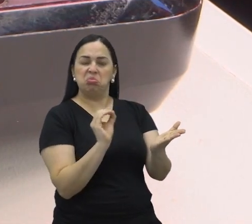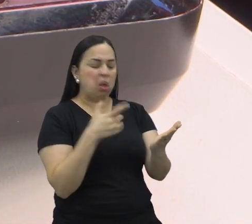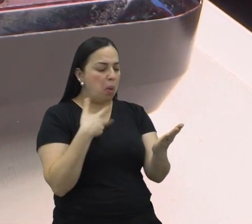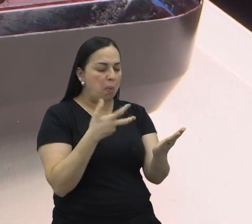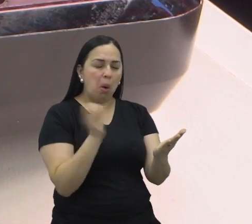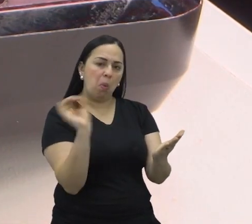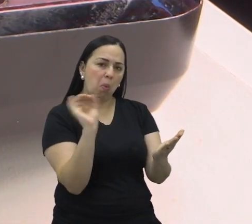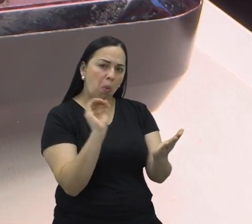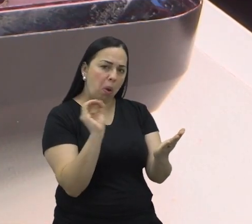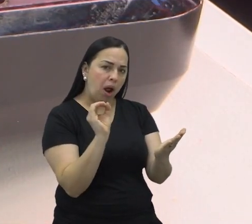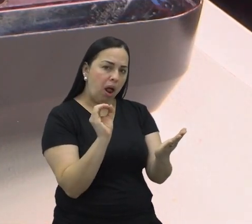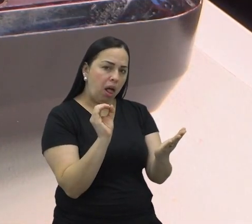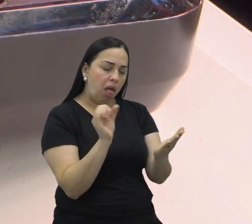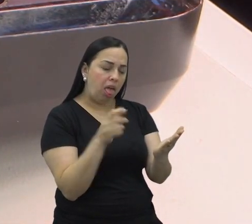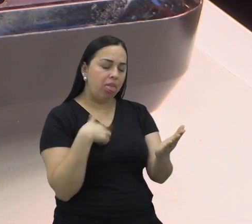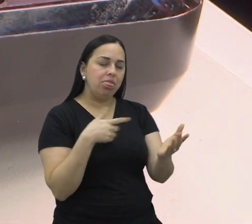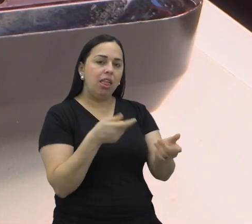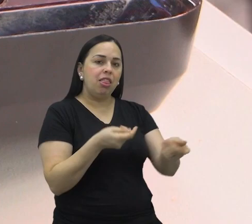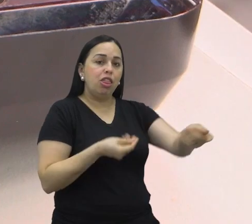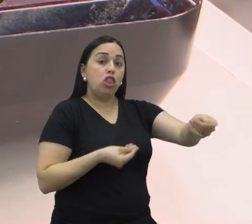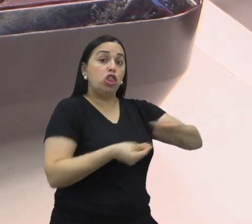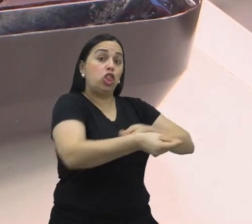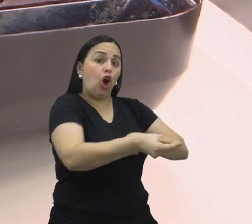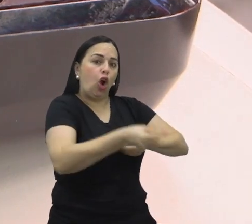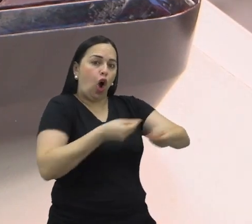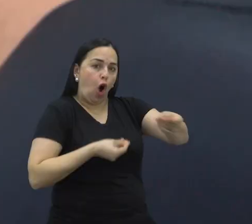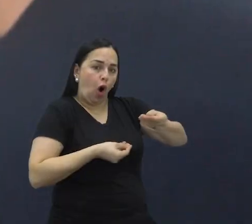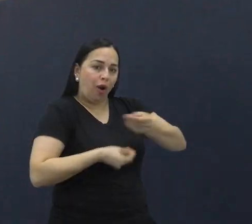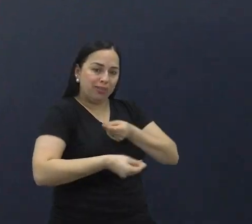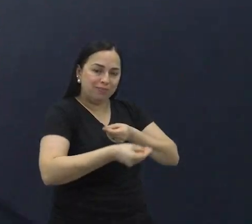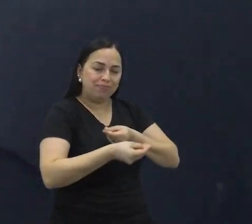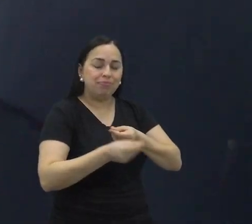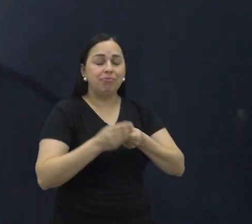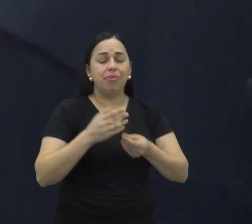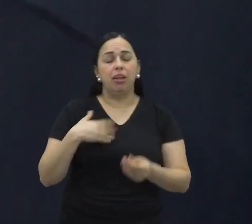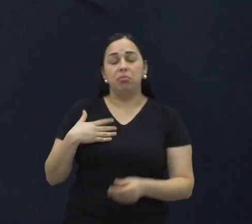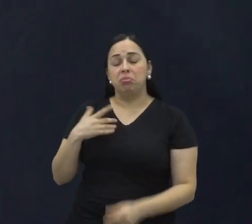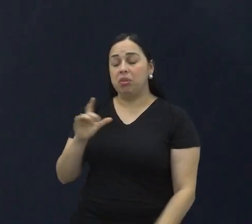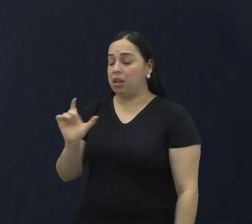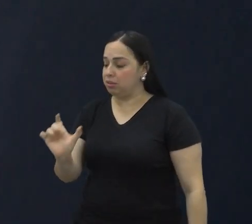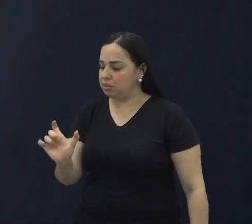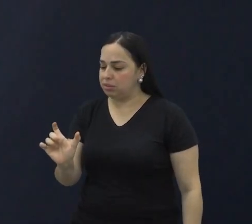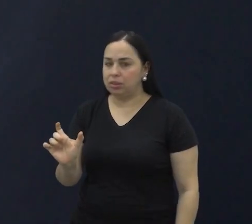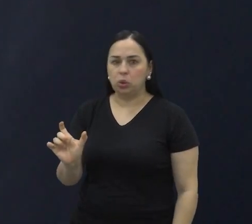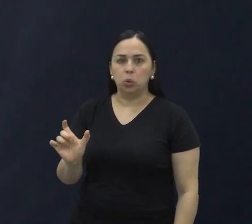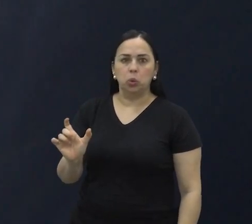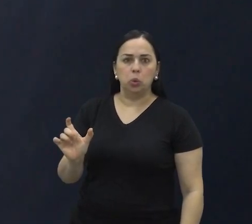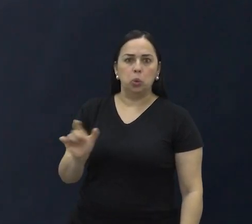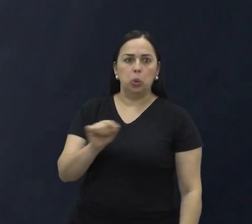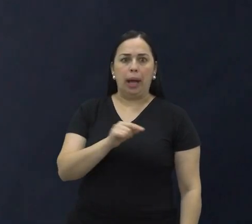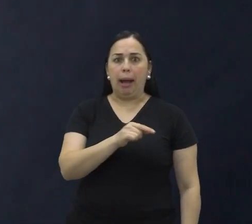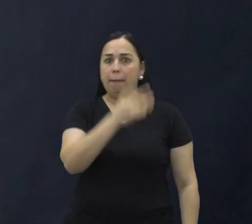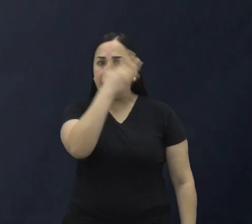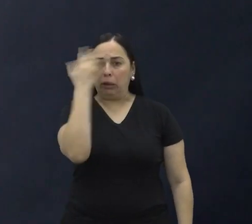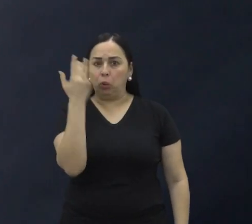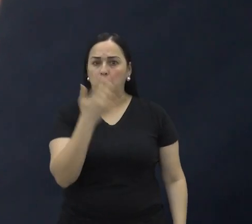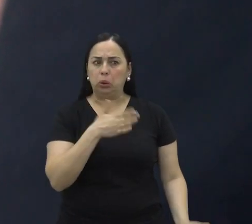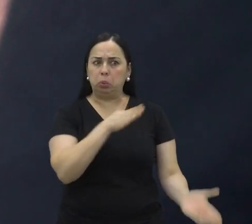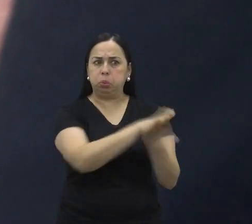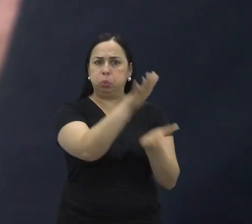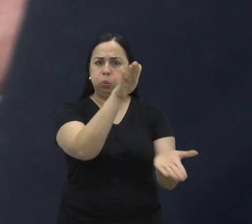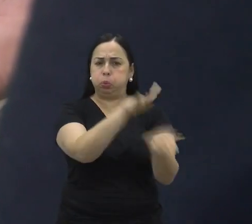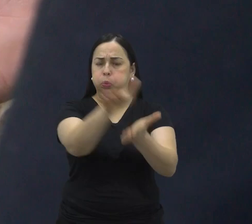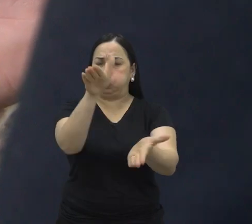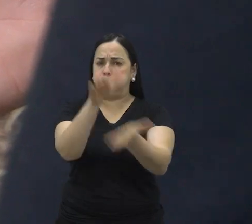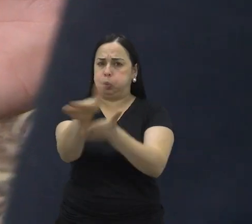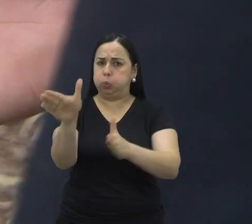cartão de crédito havia sido trocado no momento do pagamento. Quando se deu conta, altos valores já tinham sido